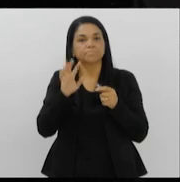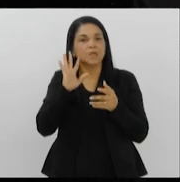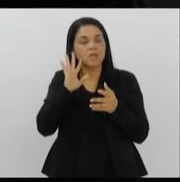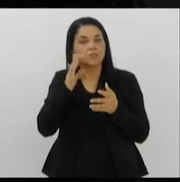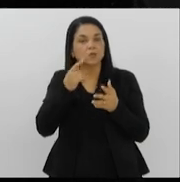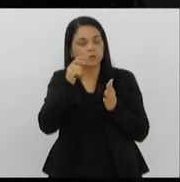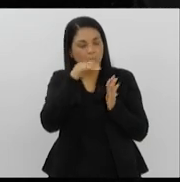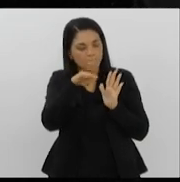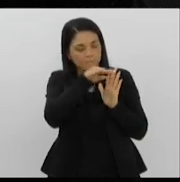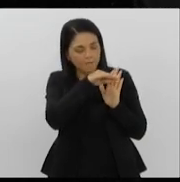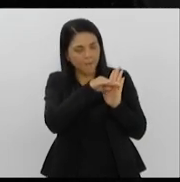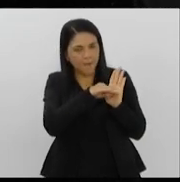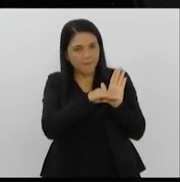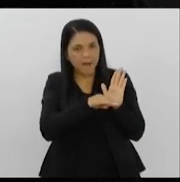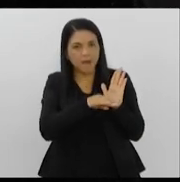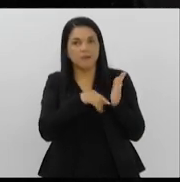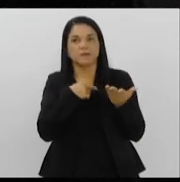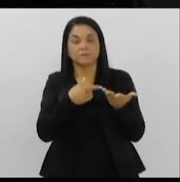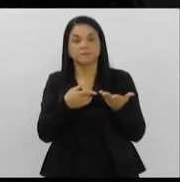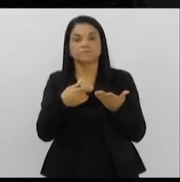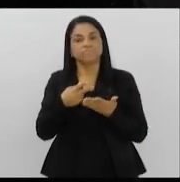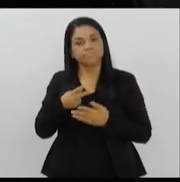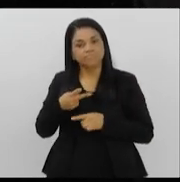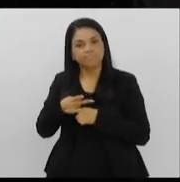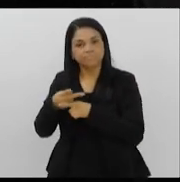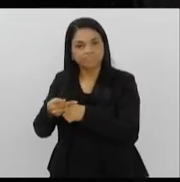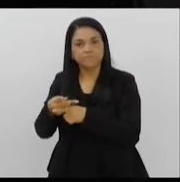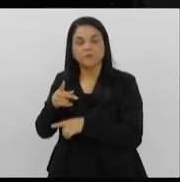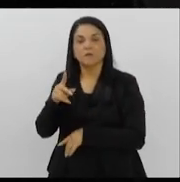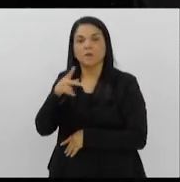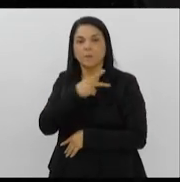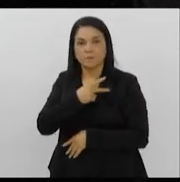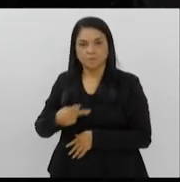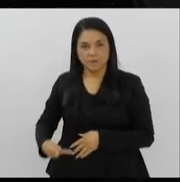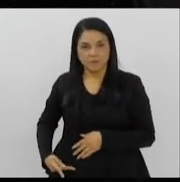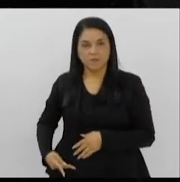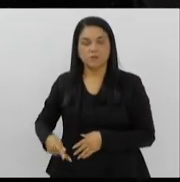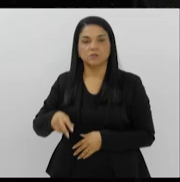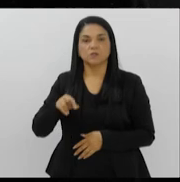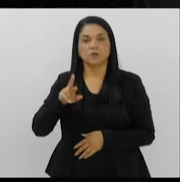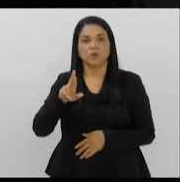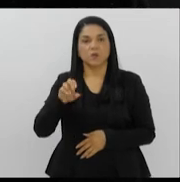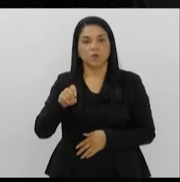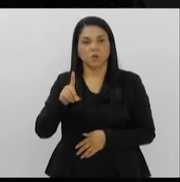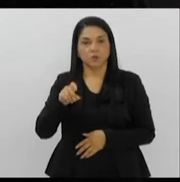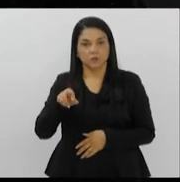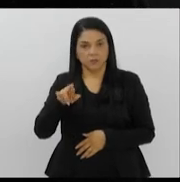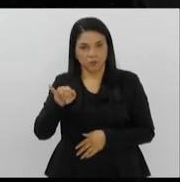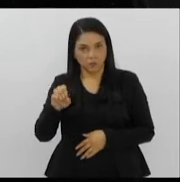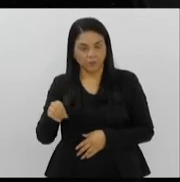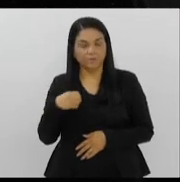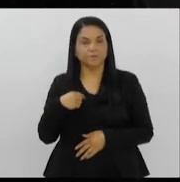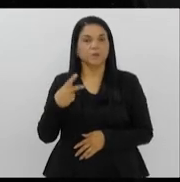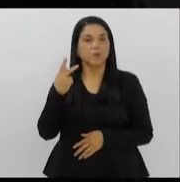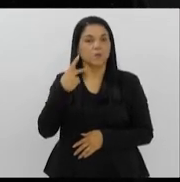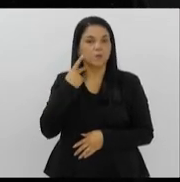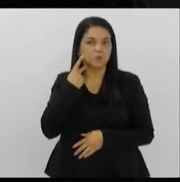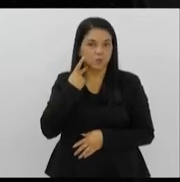Propor ao presidente da casa, né, via o nosso procurador, fazer